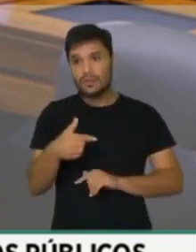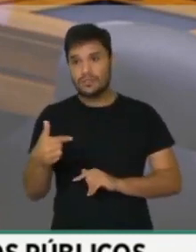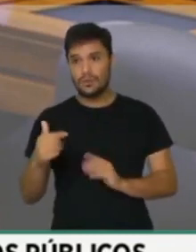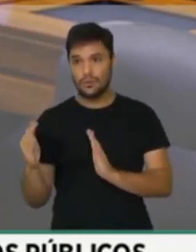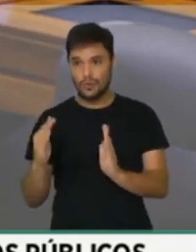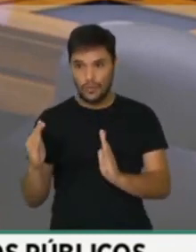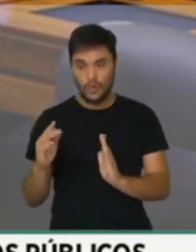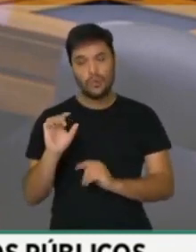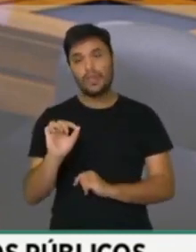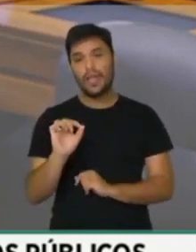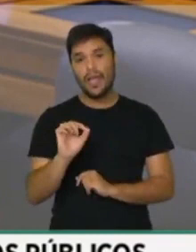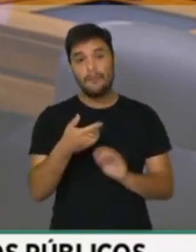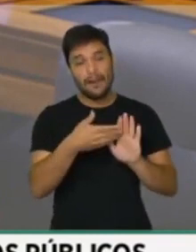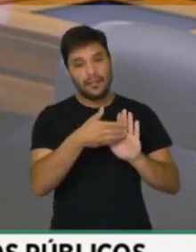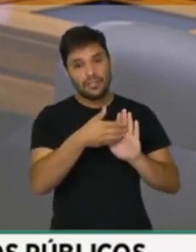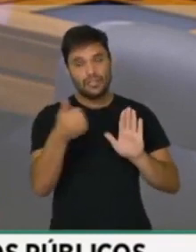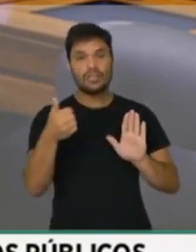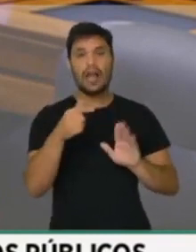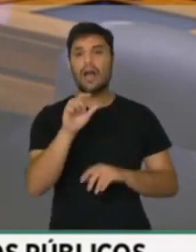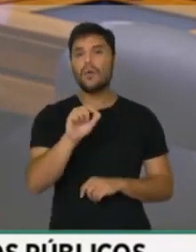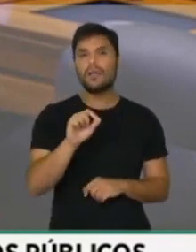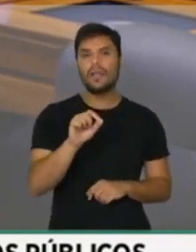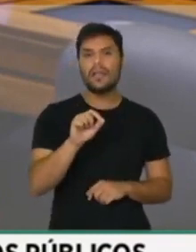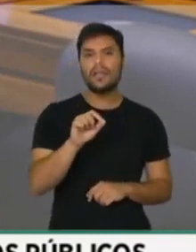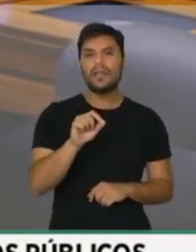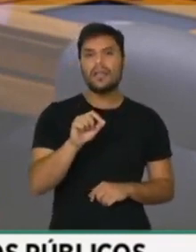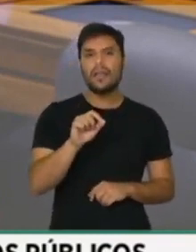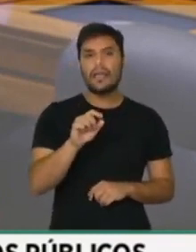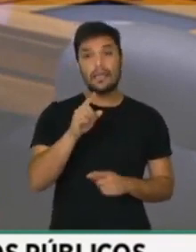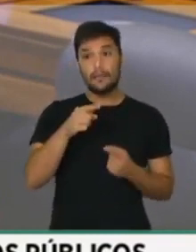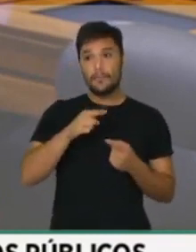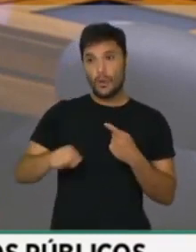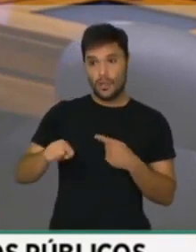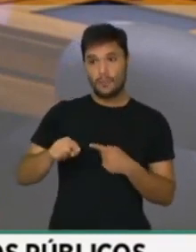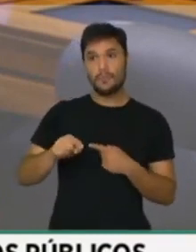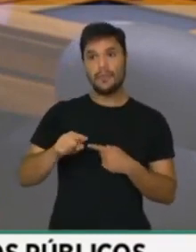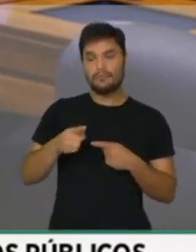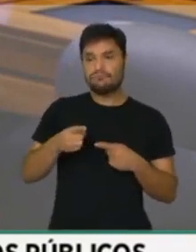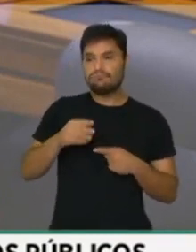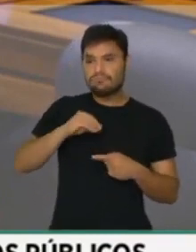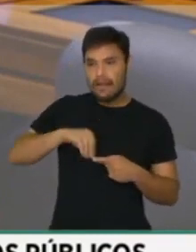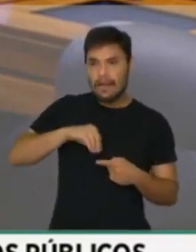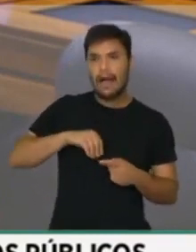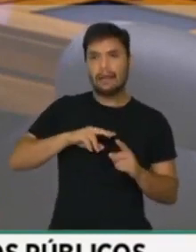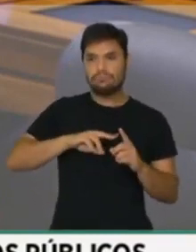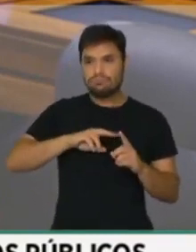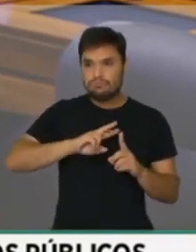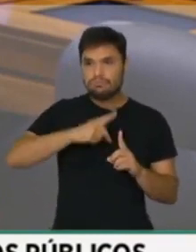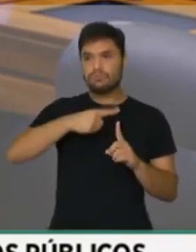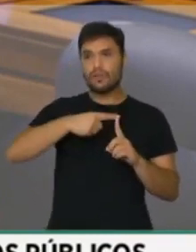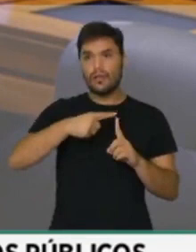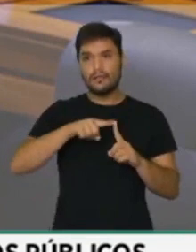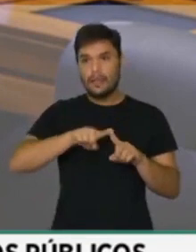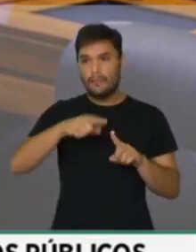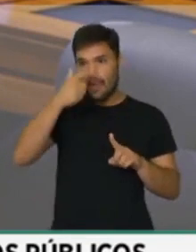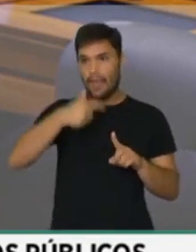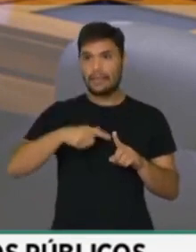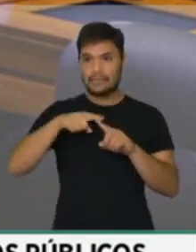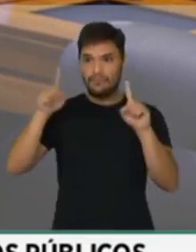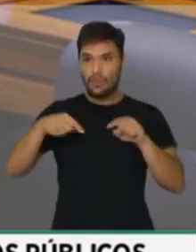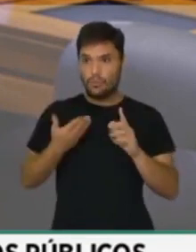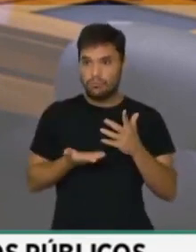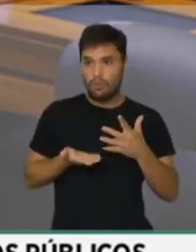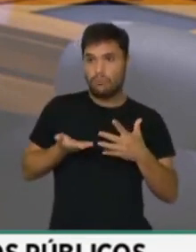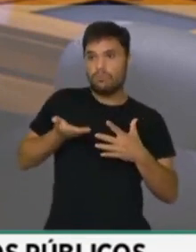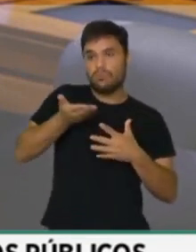que seja suprimido aquele dispositivo que proíbe promoções e progressões para os servidores públicos